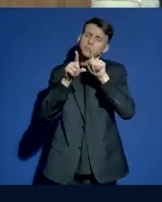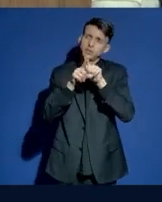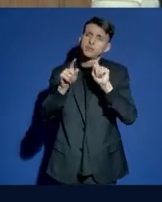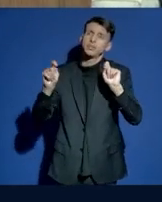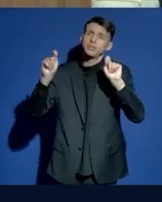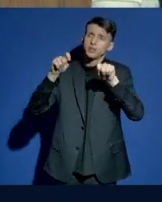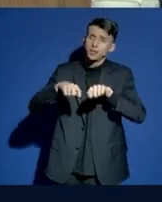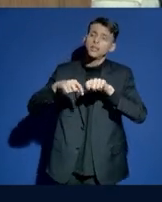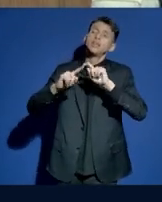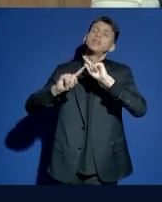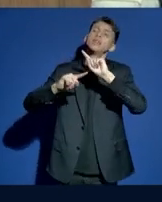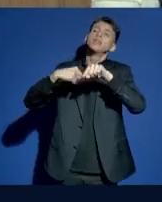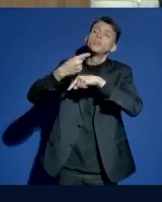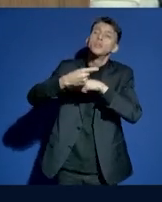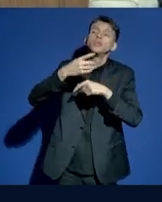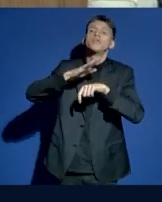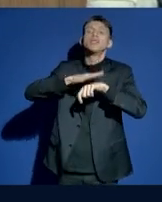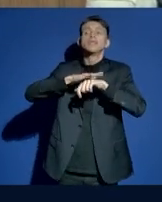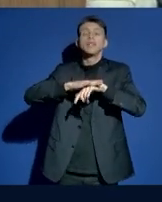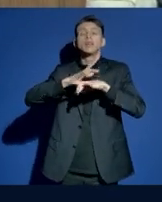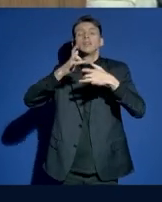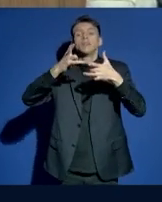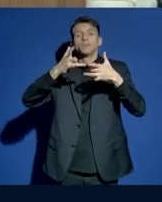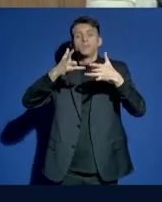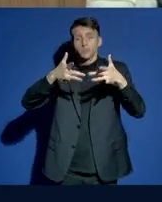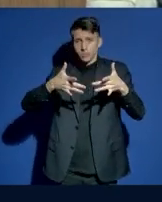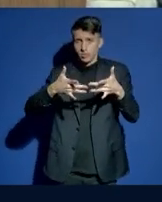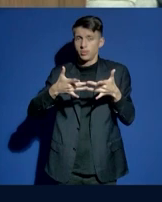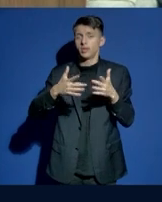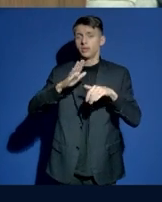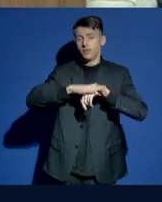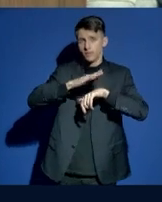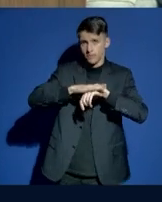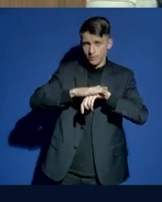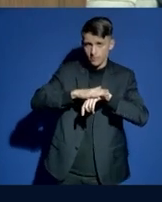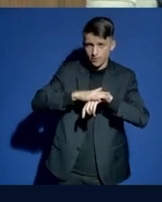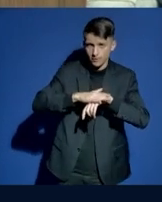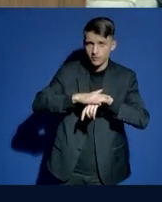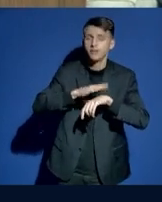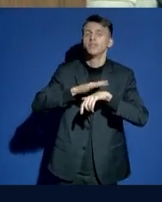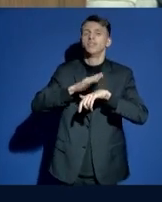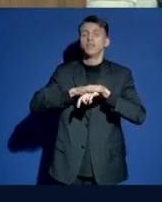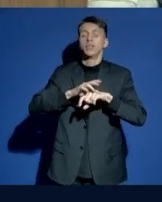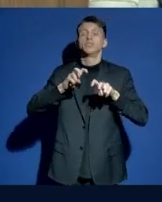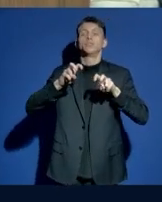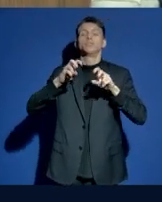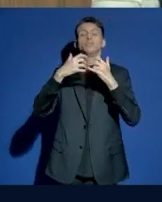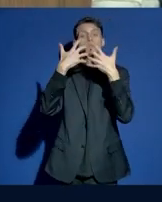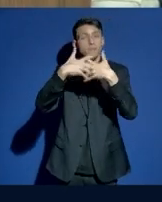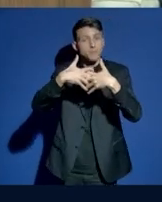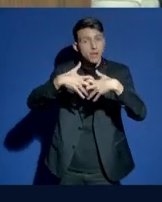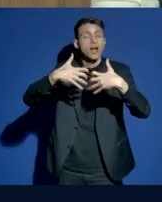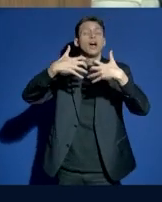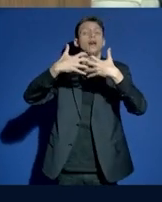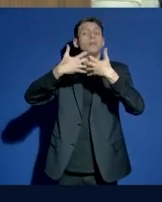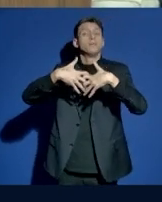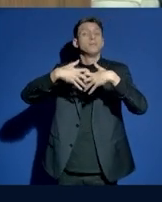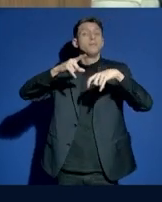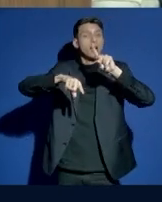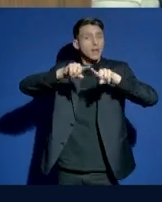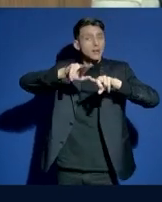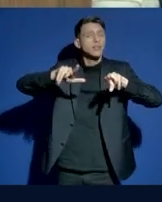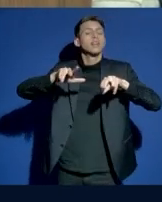sejam e depois da safra então a produção de reboques é uma das Avenidas que nós